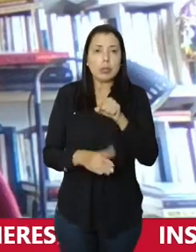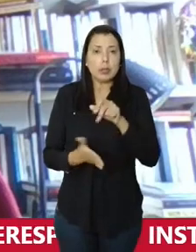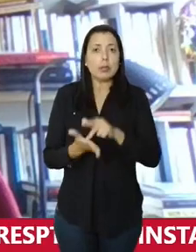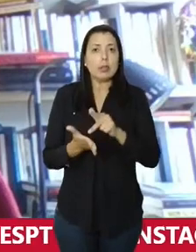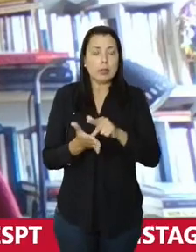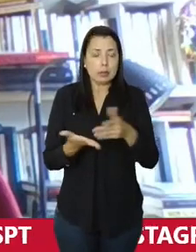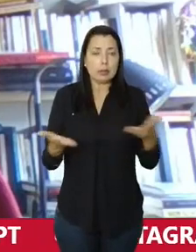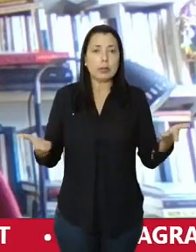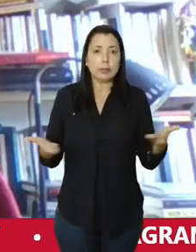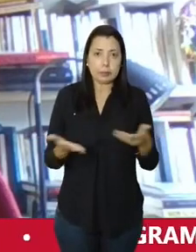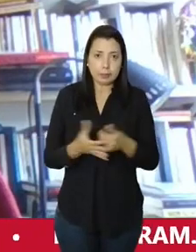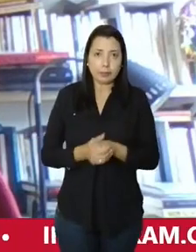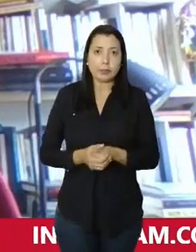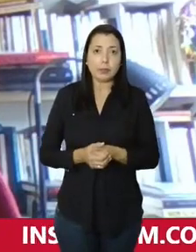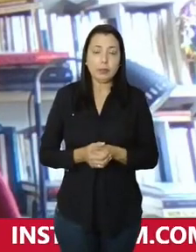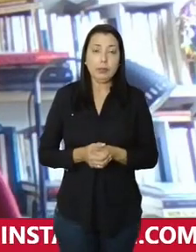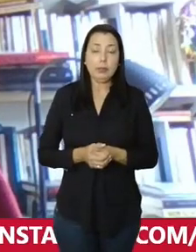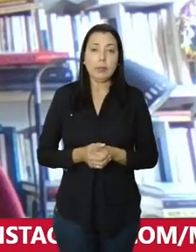estar.